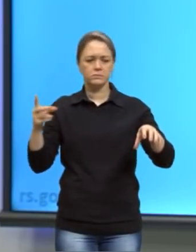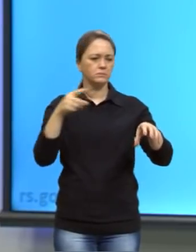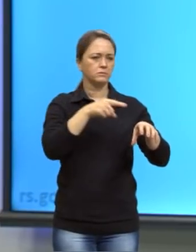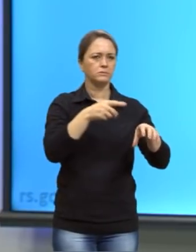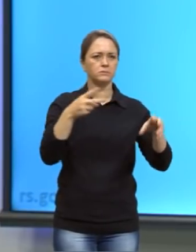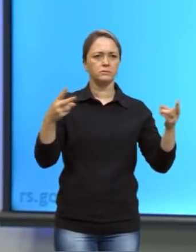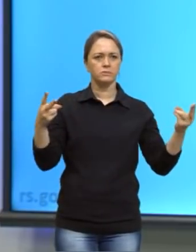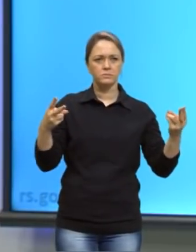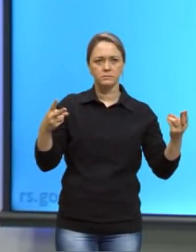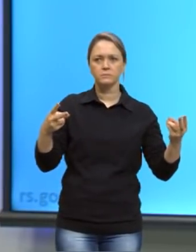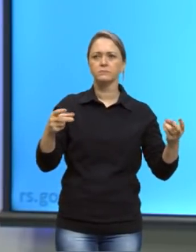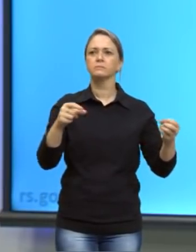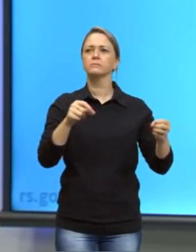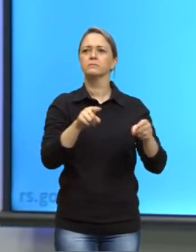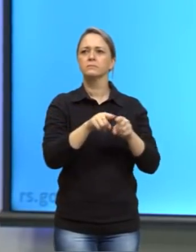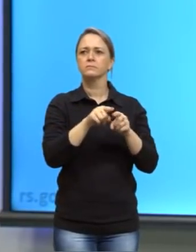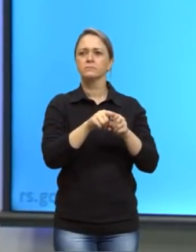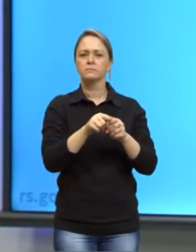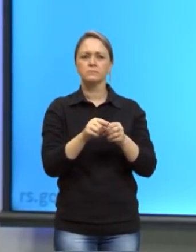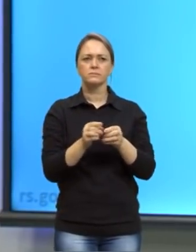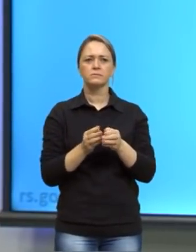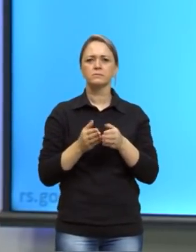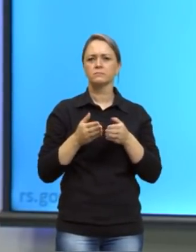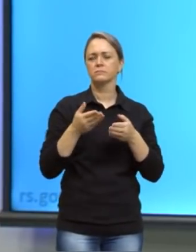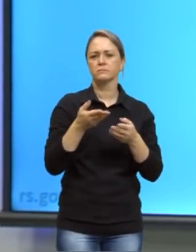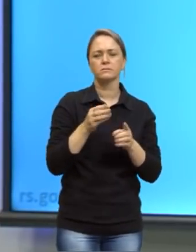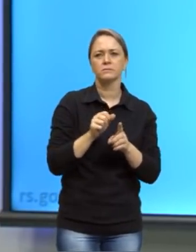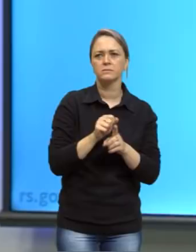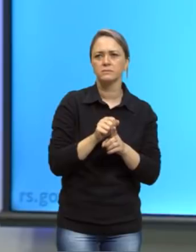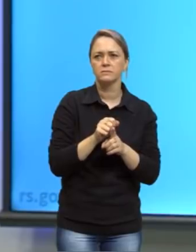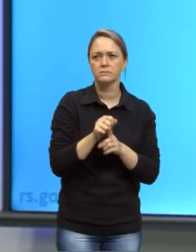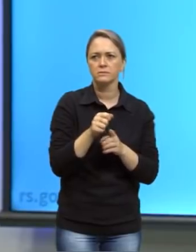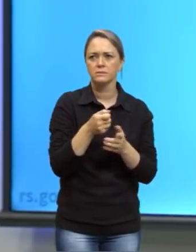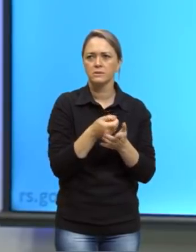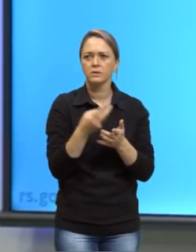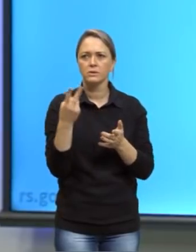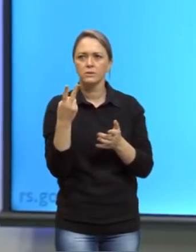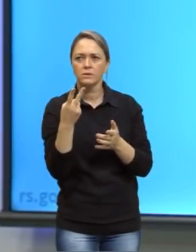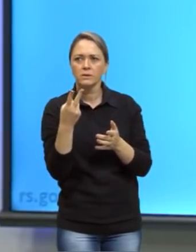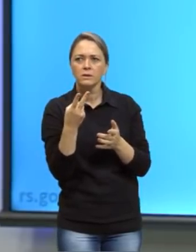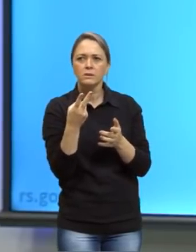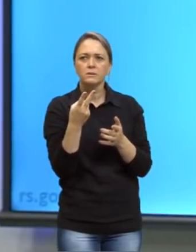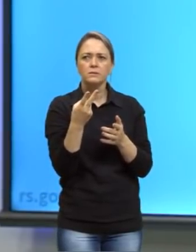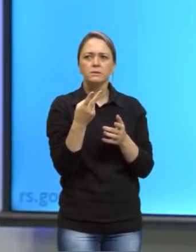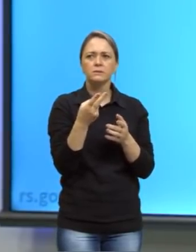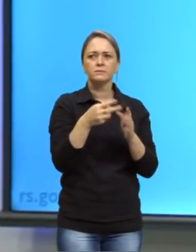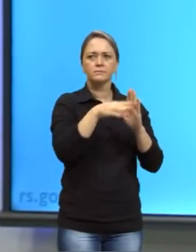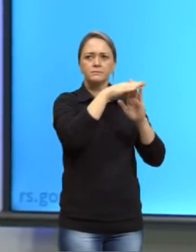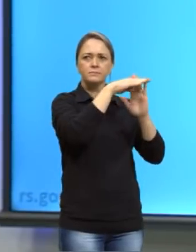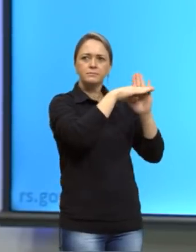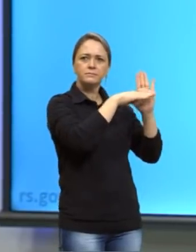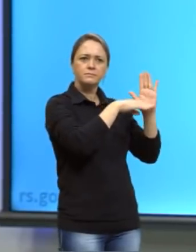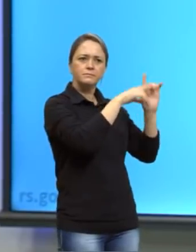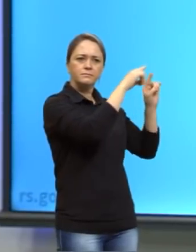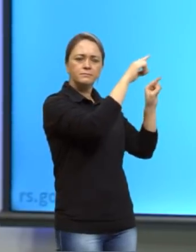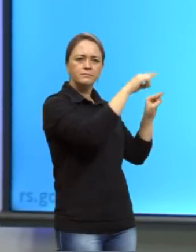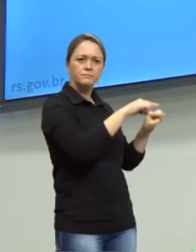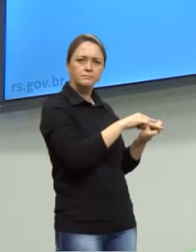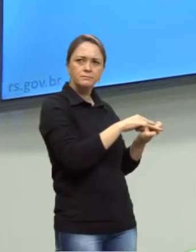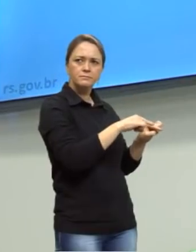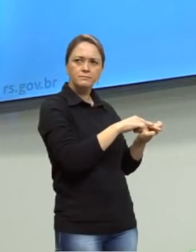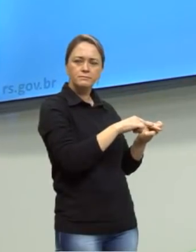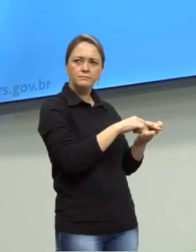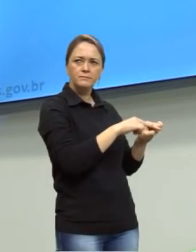dipolo induzido-dipolo induzido dipolo dipolo induzido e ligação de hidrogênio nós vamos ver cada